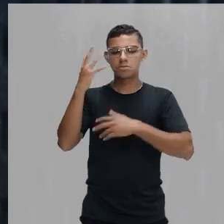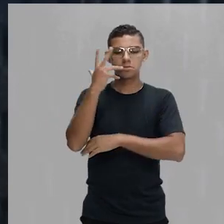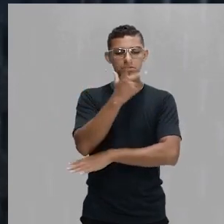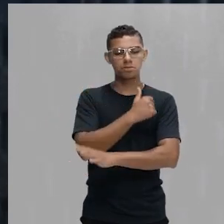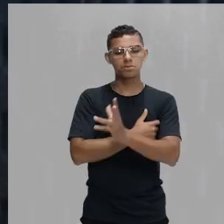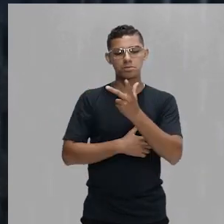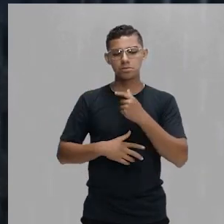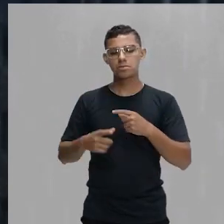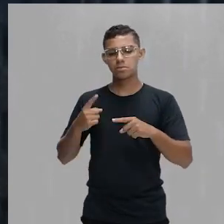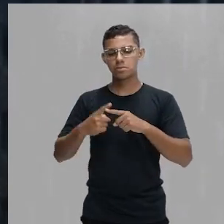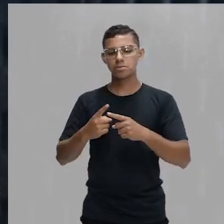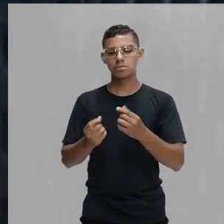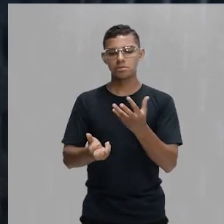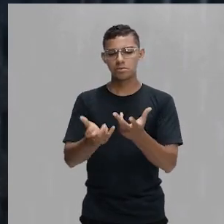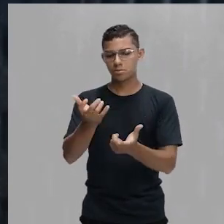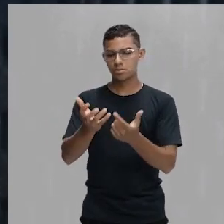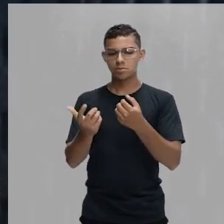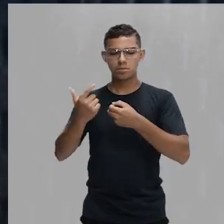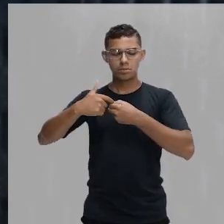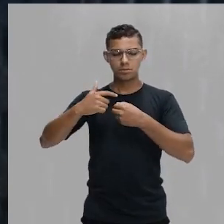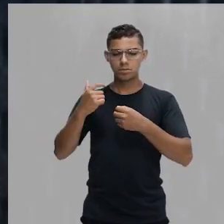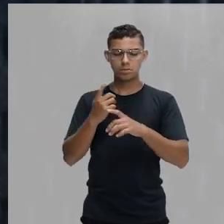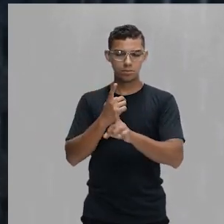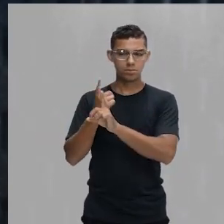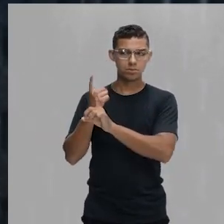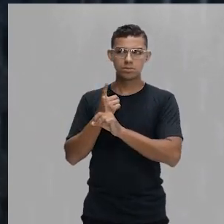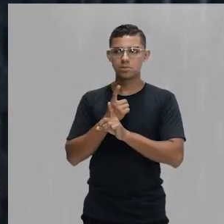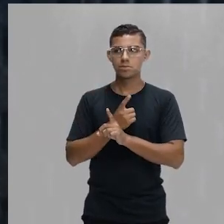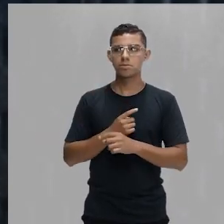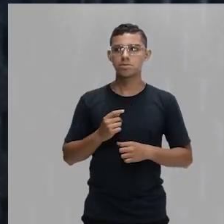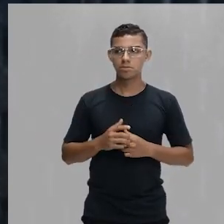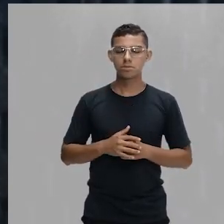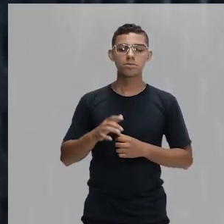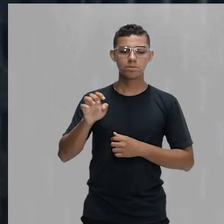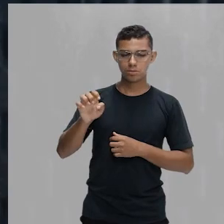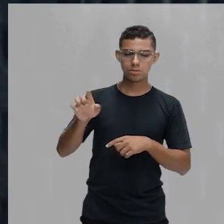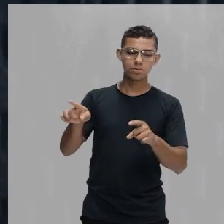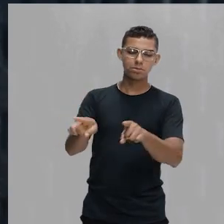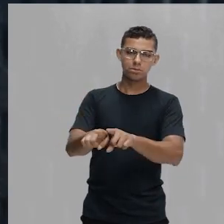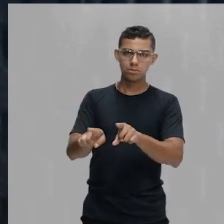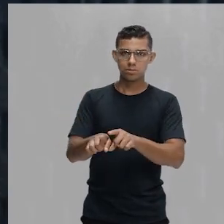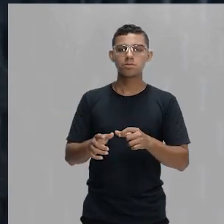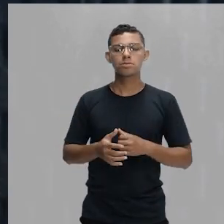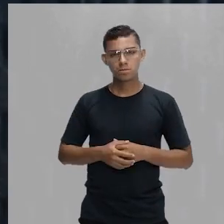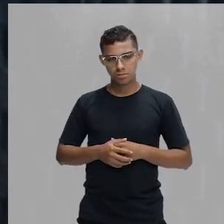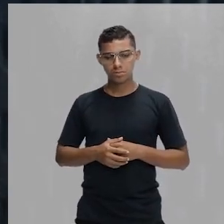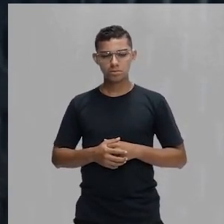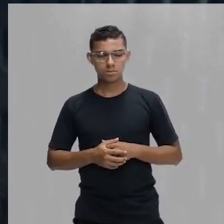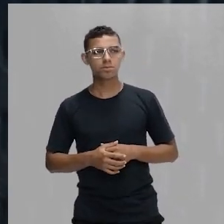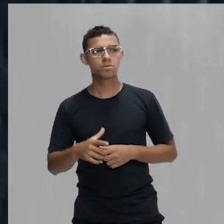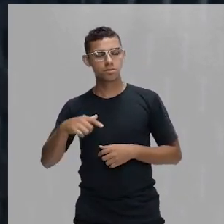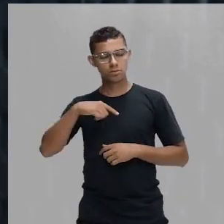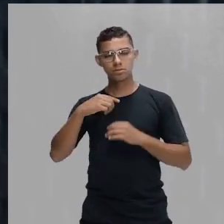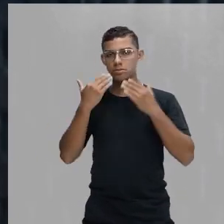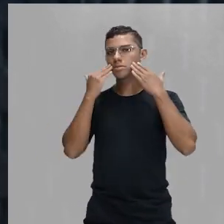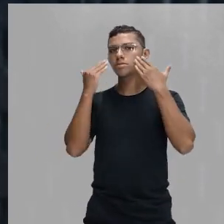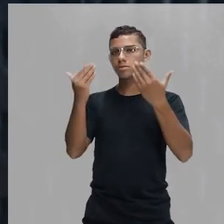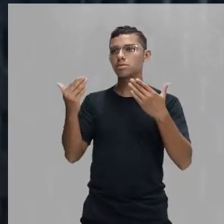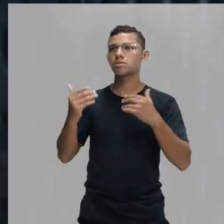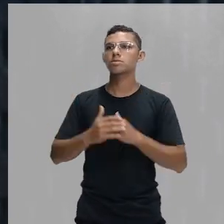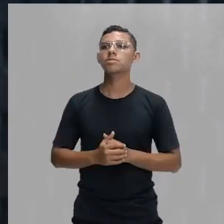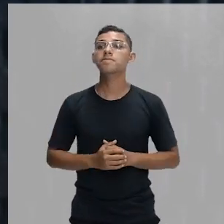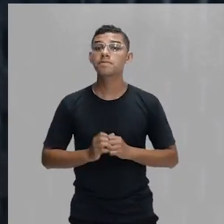ambiental por causa da queima dos combustíveis fósseis que nós encontramos aqui na letra E também. Então gera impacto ambiental aí muito